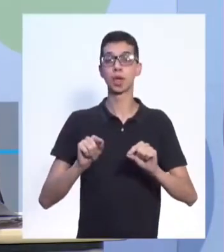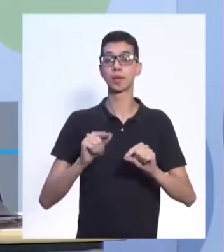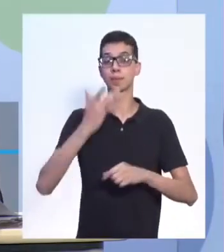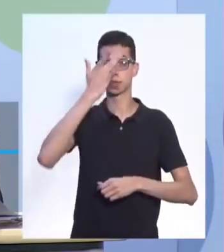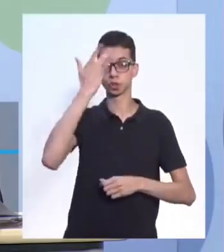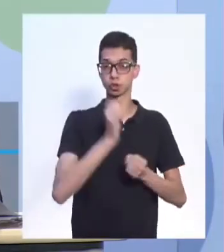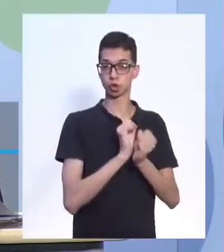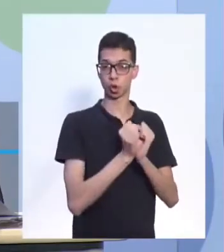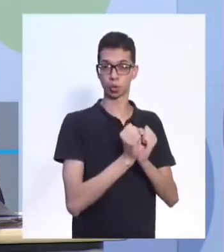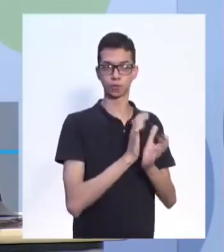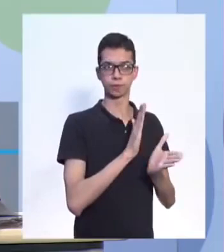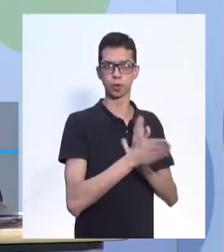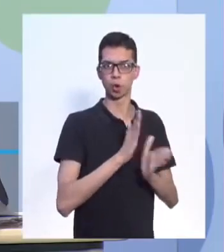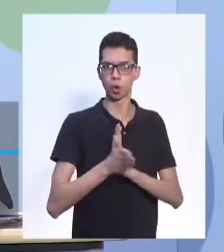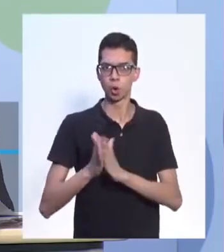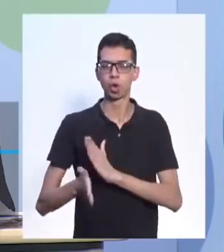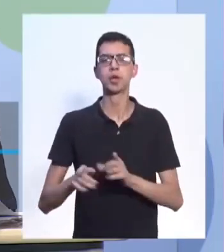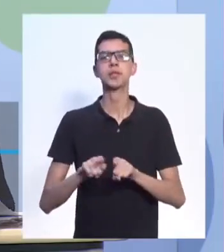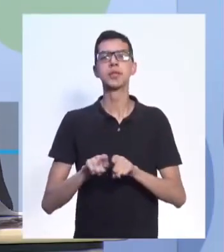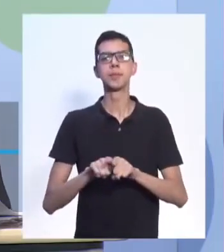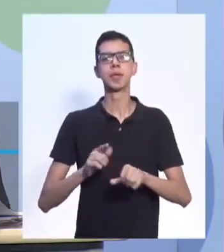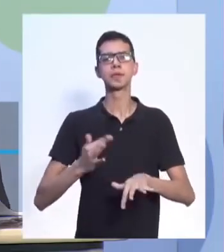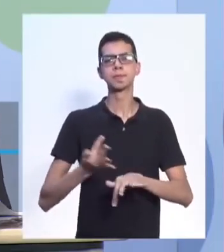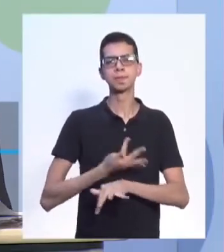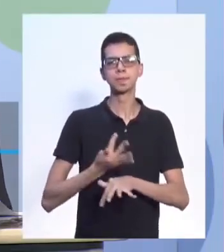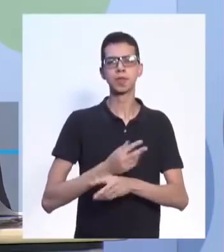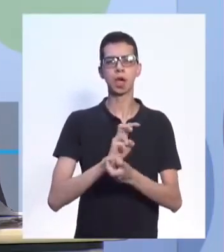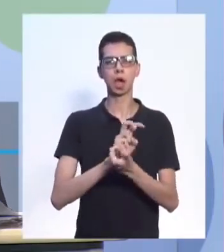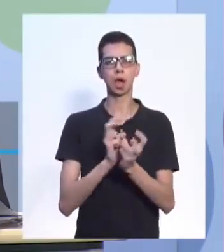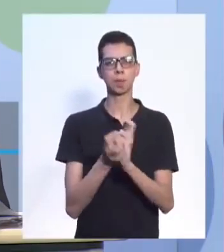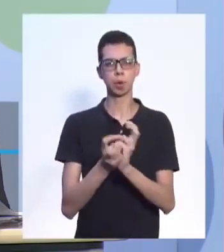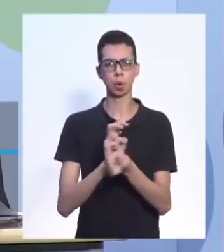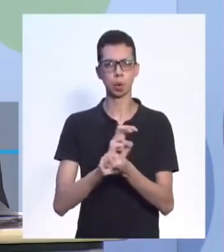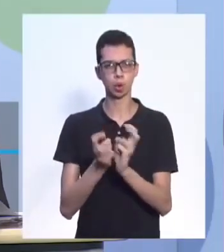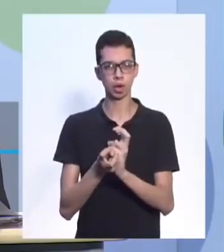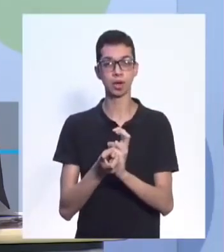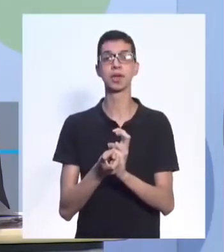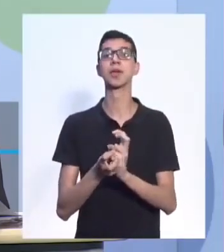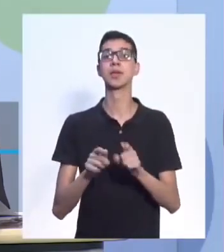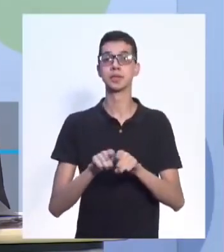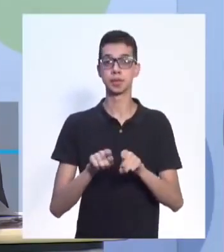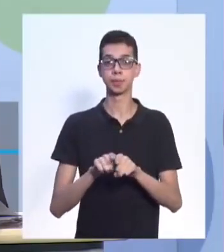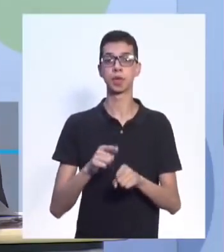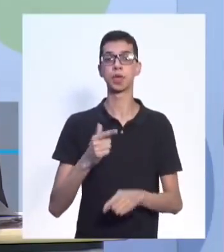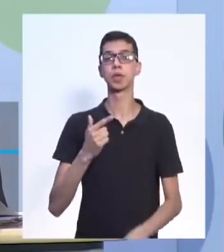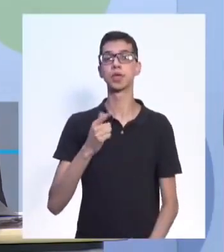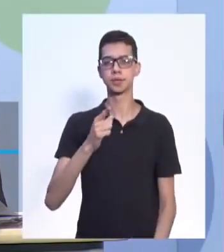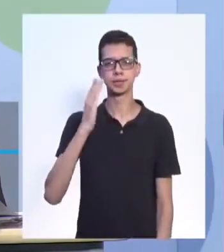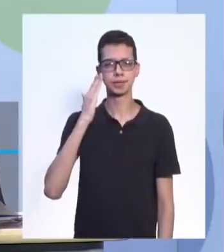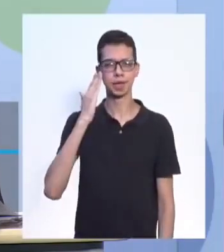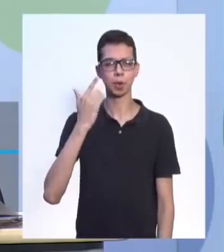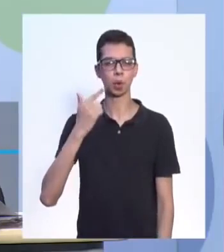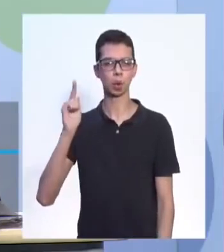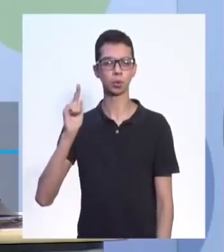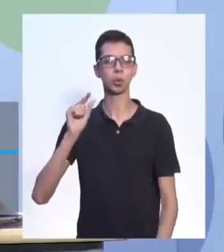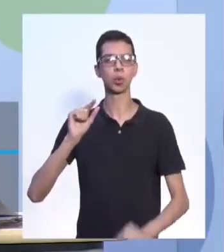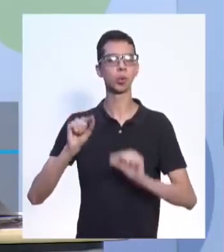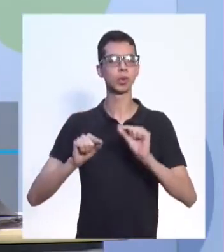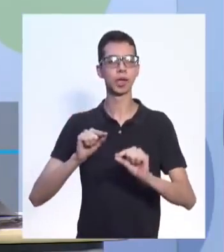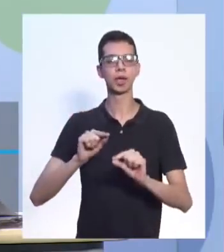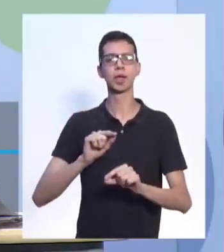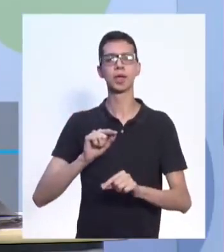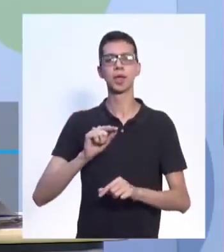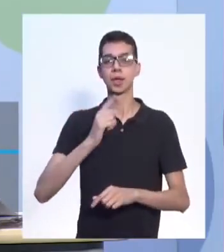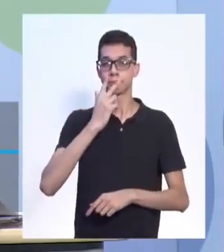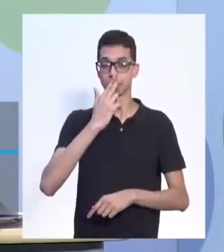para a resistência com a capoeira, né, com as tranças nagô, que a gente falou na outra aula, né, que serviam como mapas de